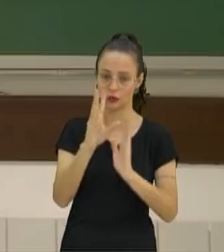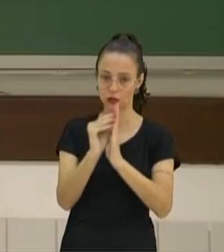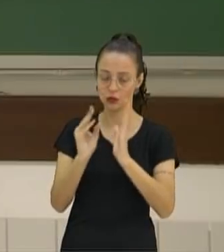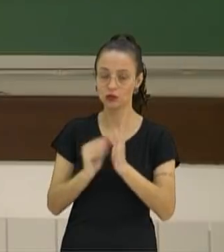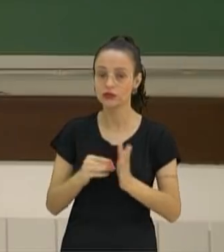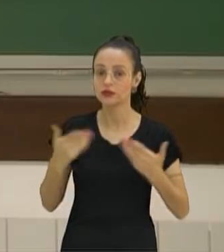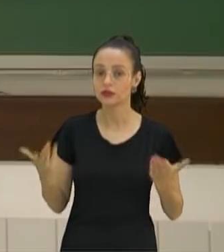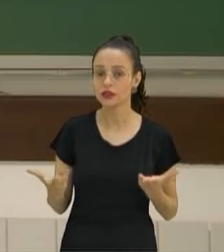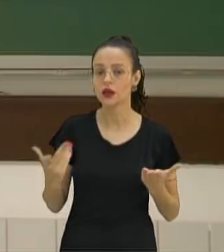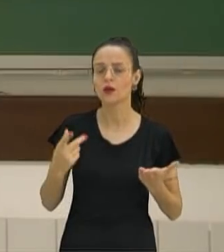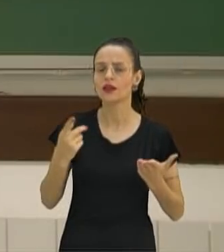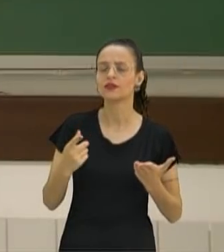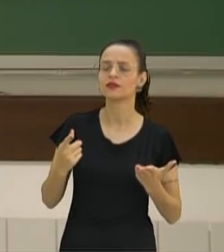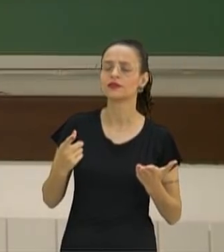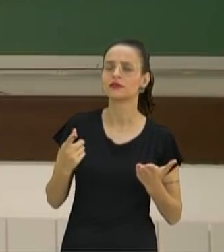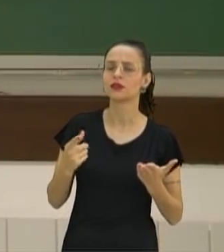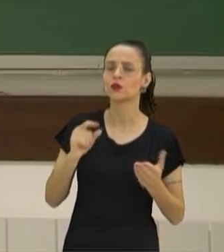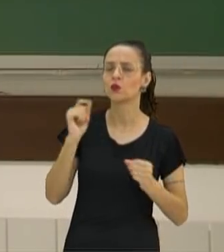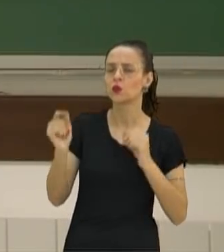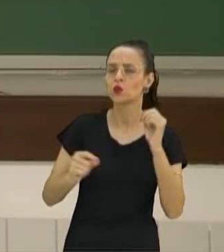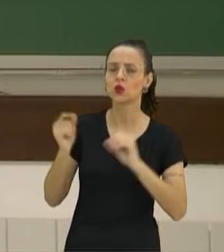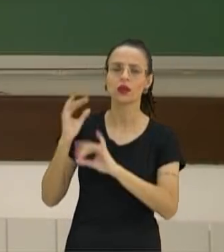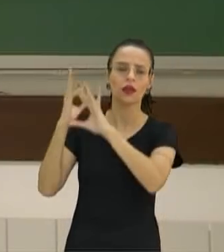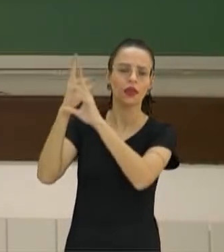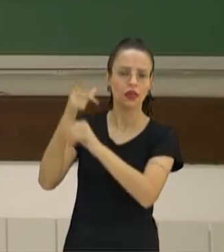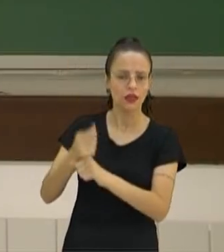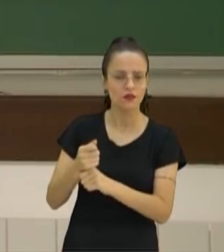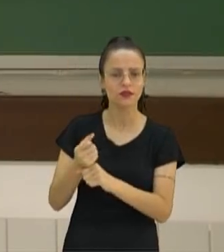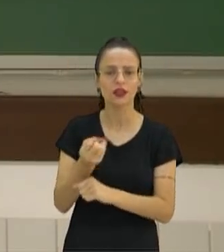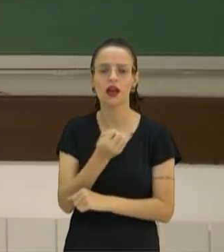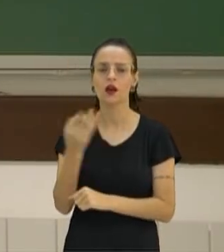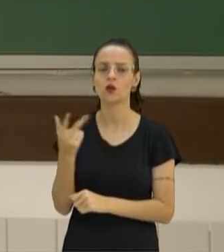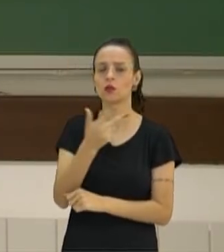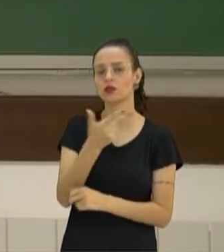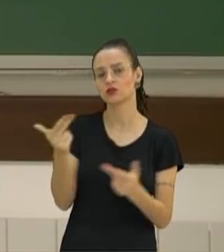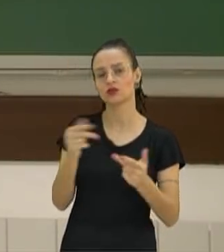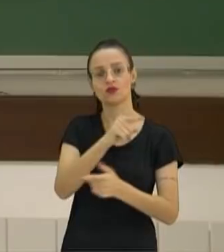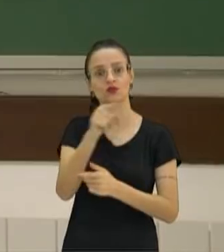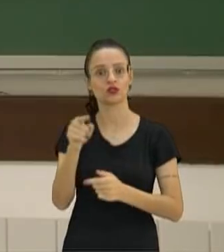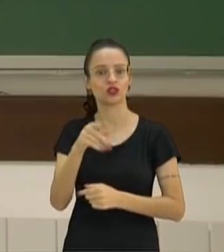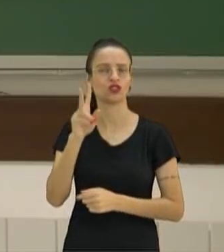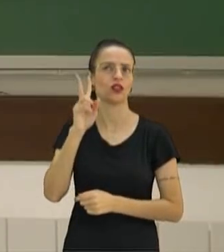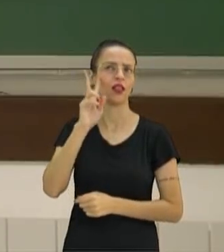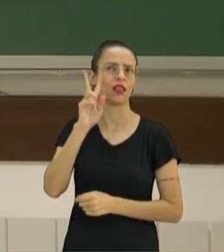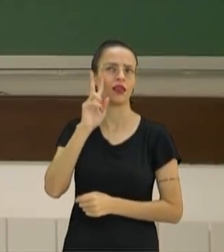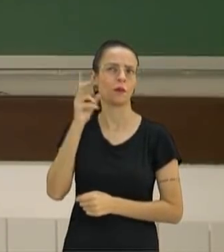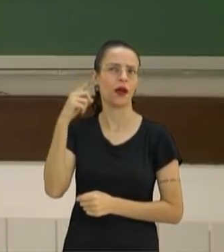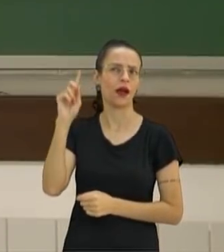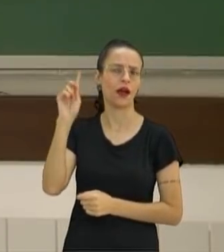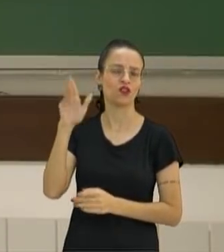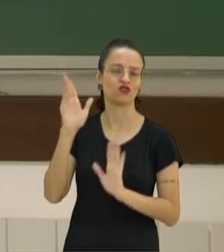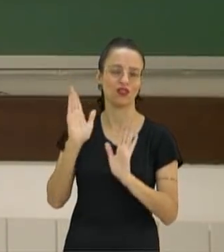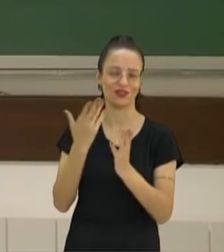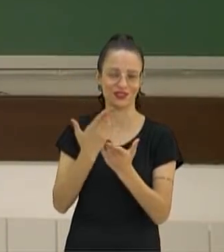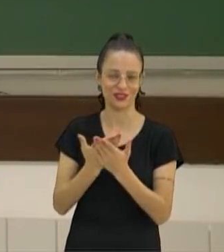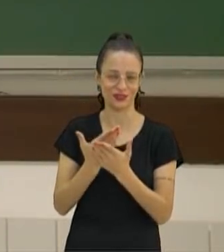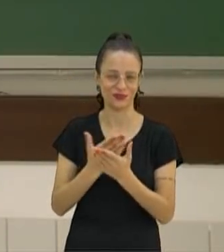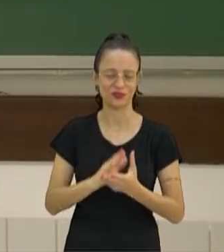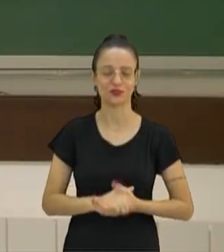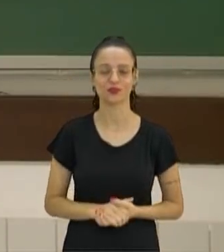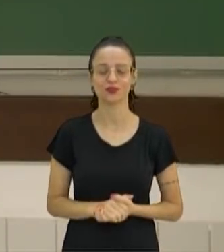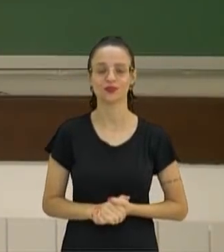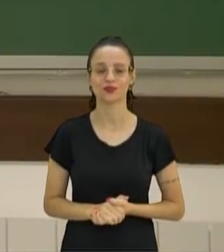vai recuperar algumas coisas, né? Talvez sejam algumas coisas que vocês vão se recordar das aulas anteriores.